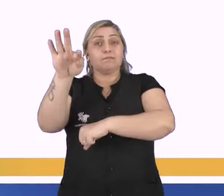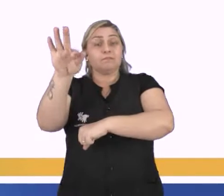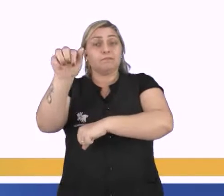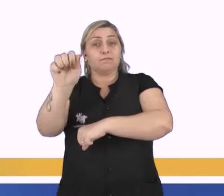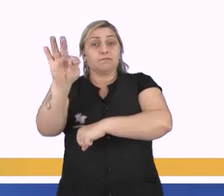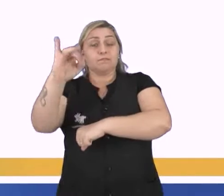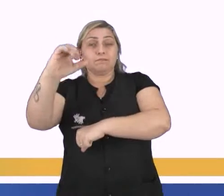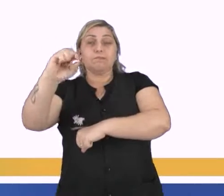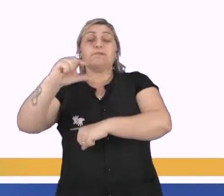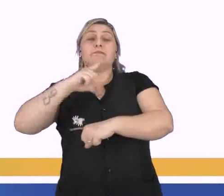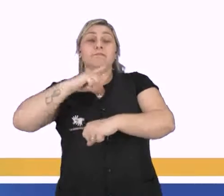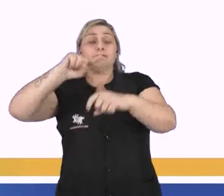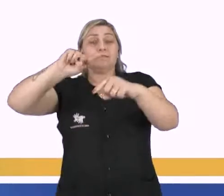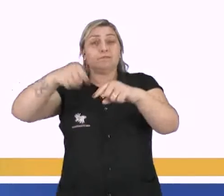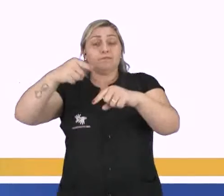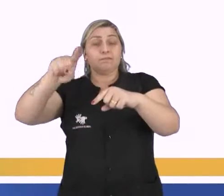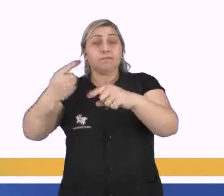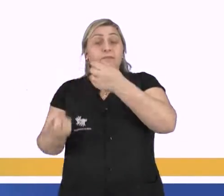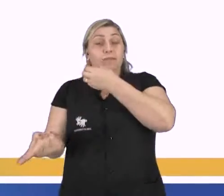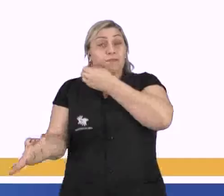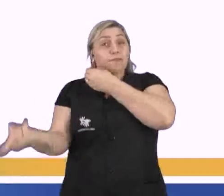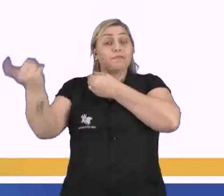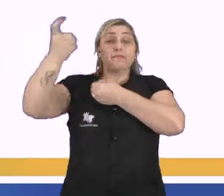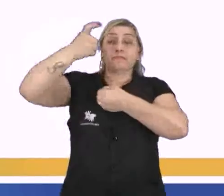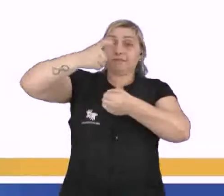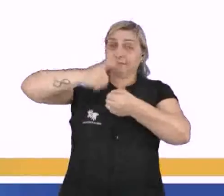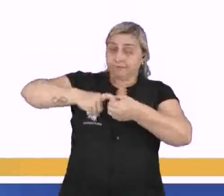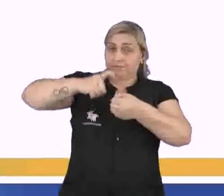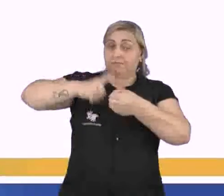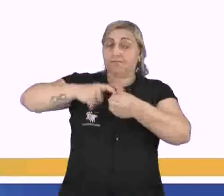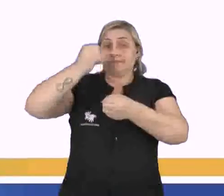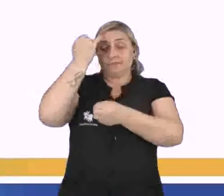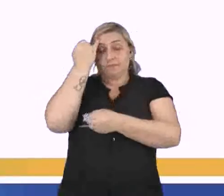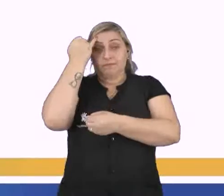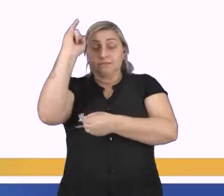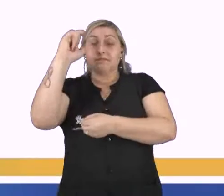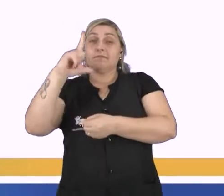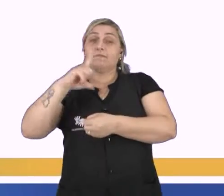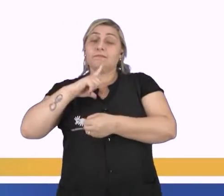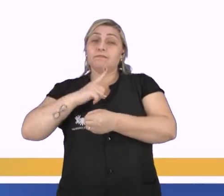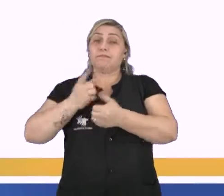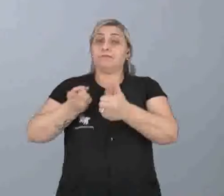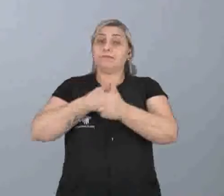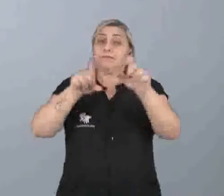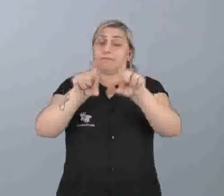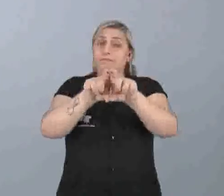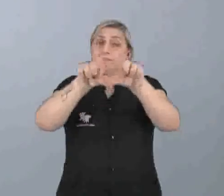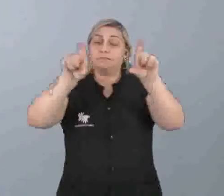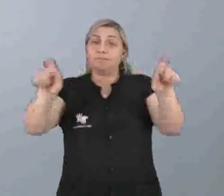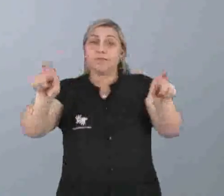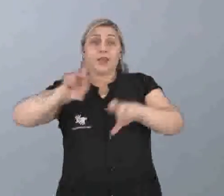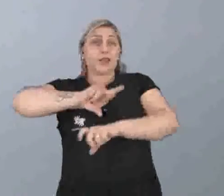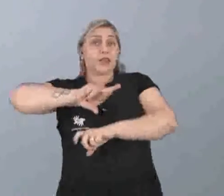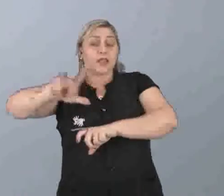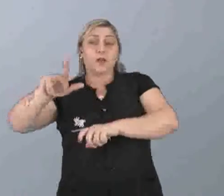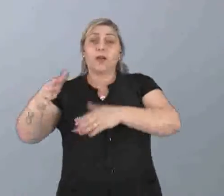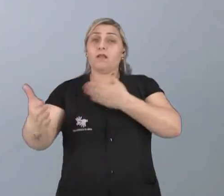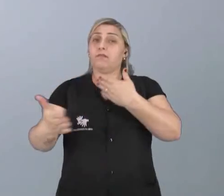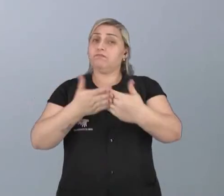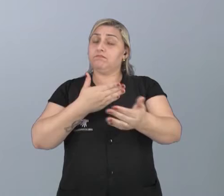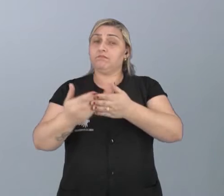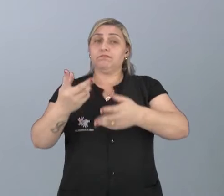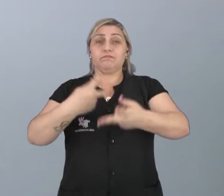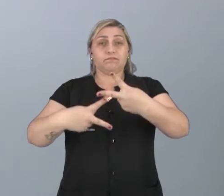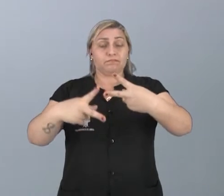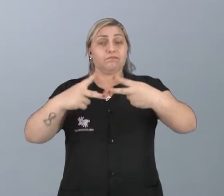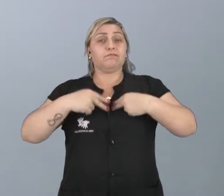entre vírgulas, pois retoma, ele reforça a ideia contida anteriormente. Então, ele não é qualquer presente que ele